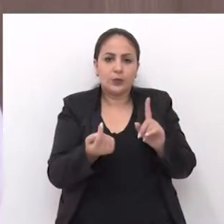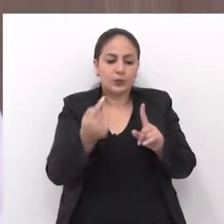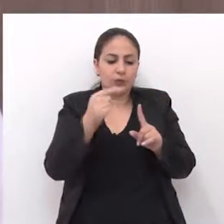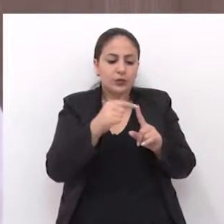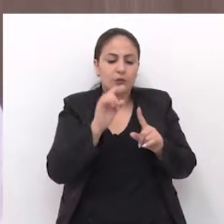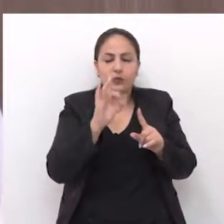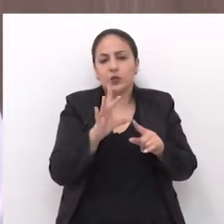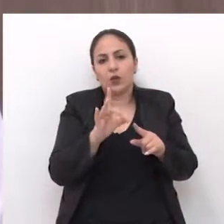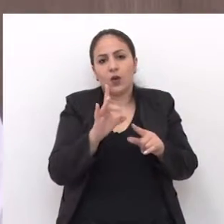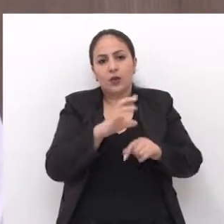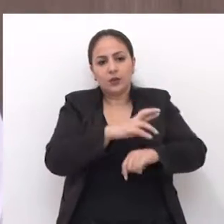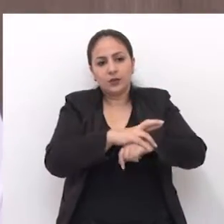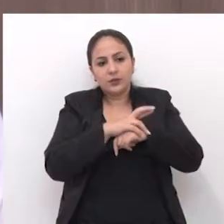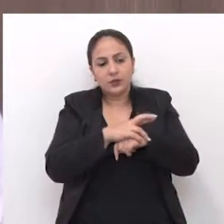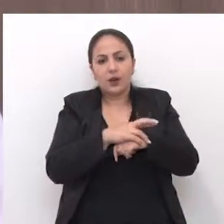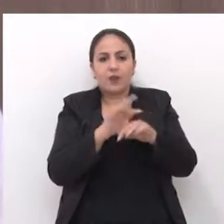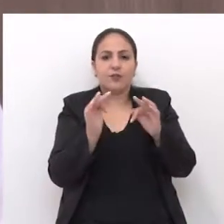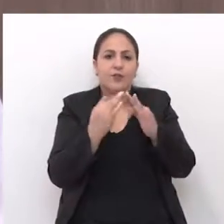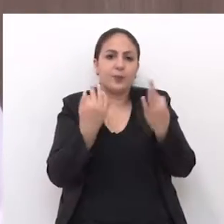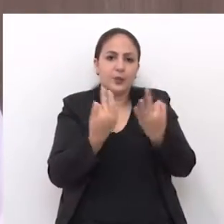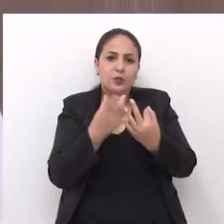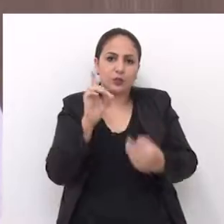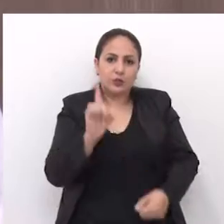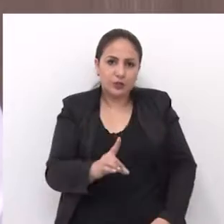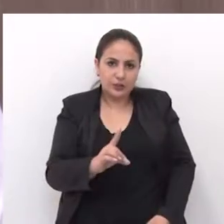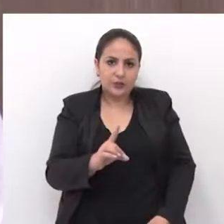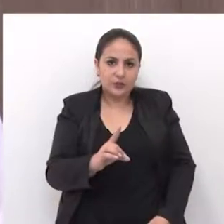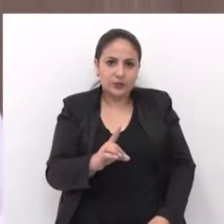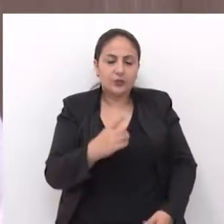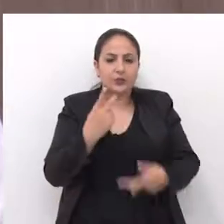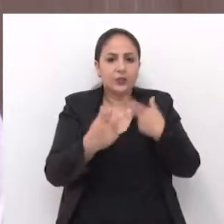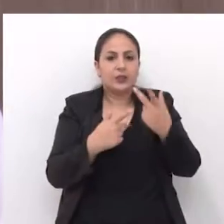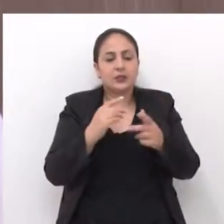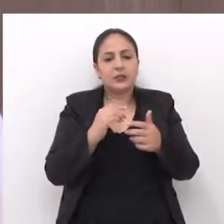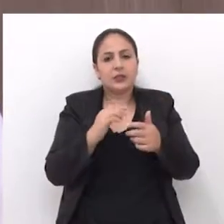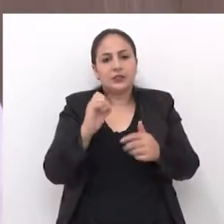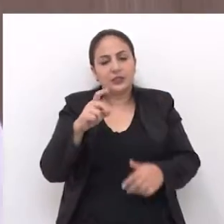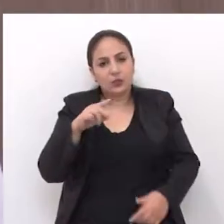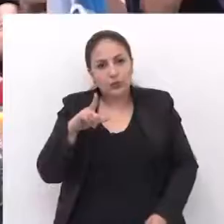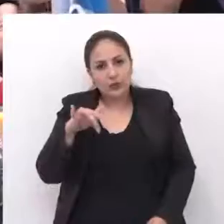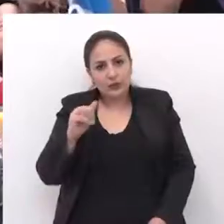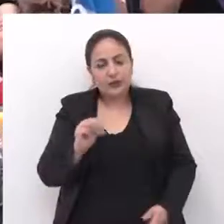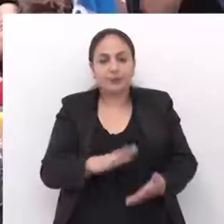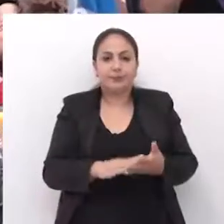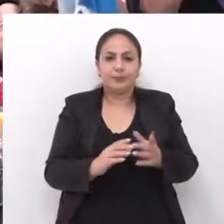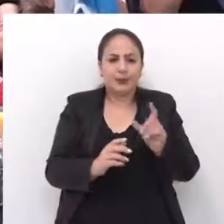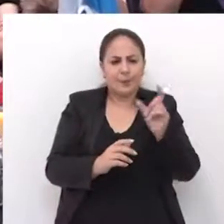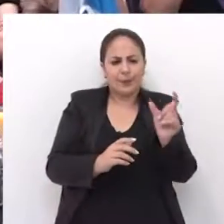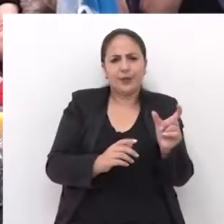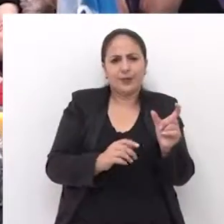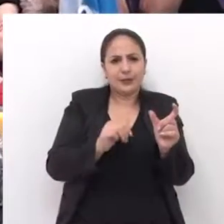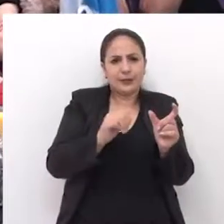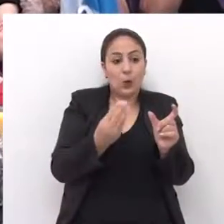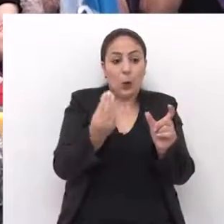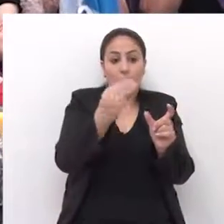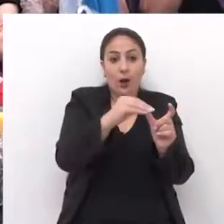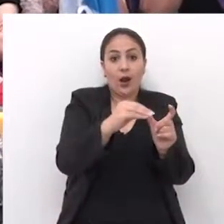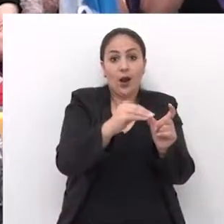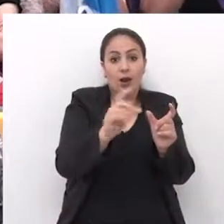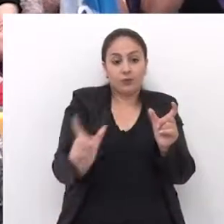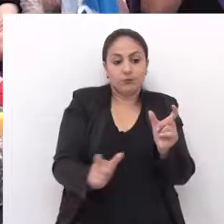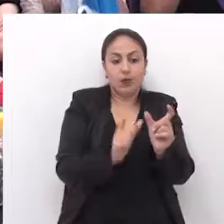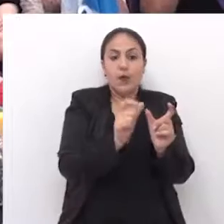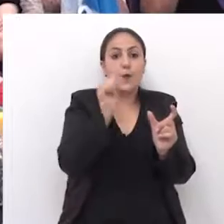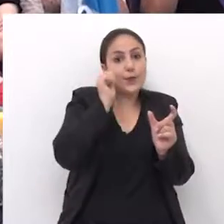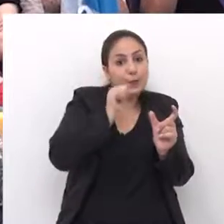proposta que visa simplesmente assegurar à família o direito de orientar a sexualidade dos seus filhos. A inclusão das palavras feminino